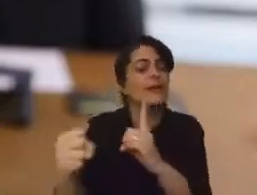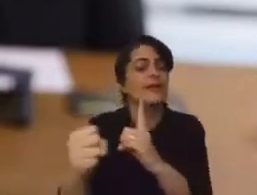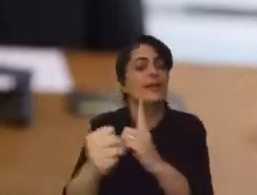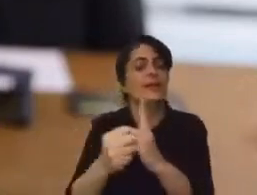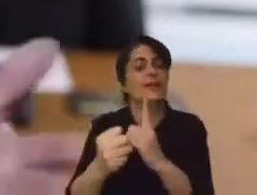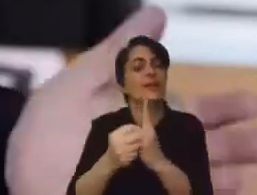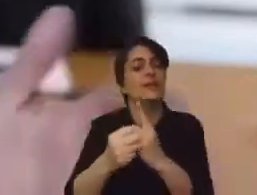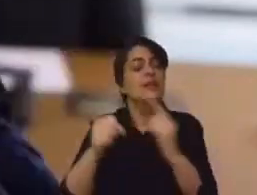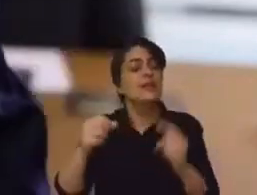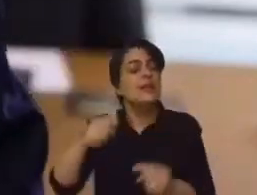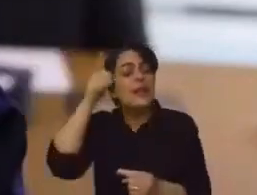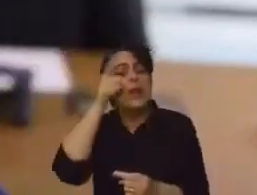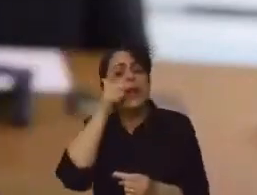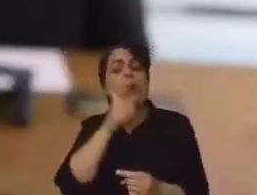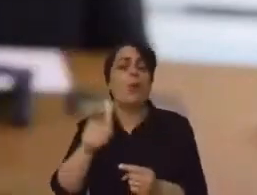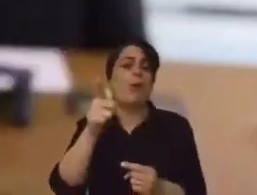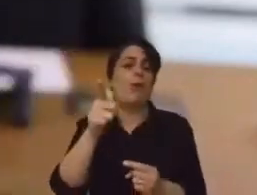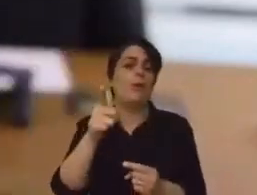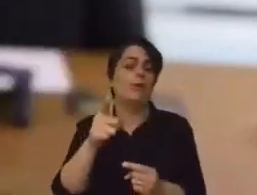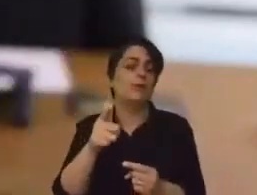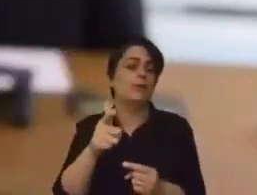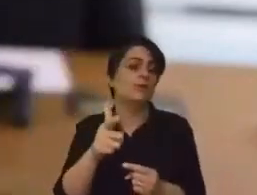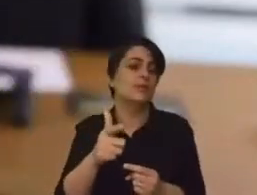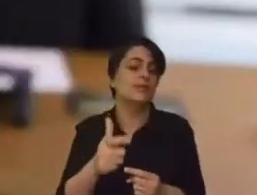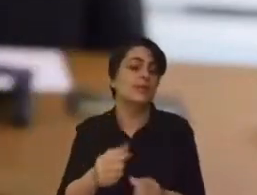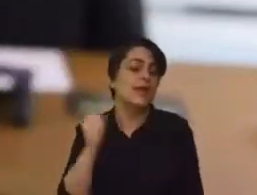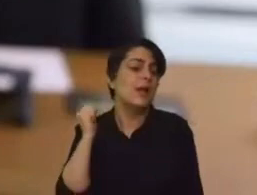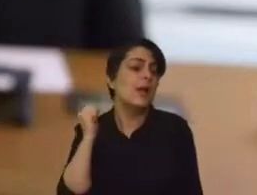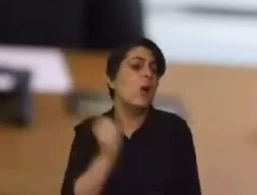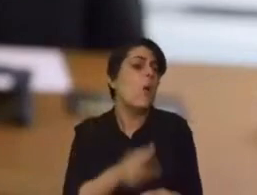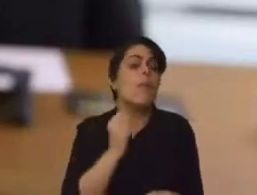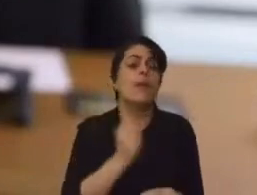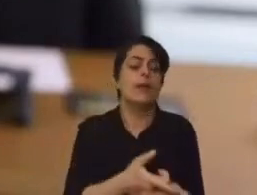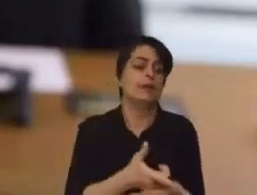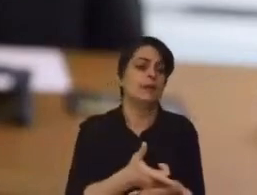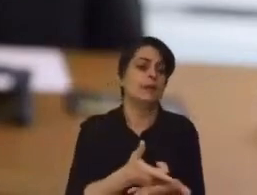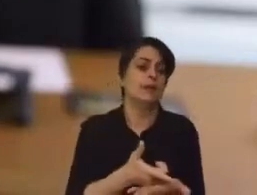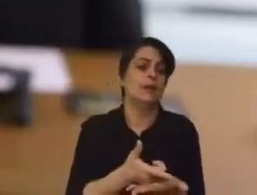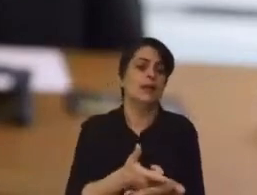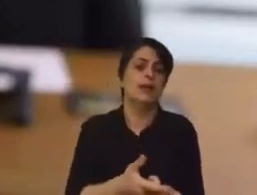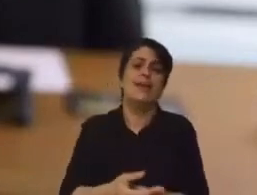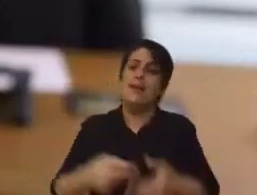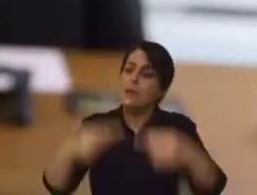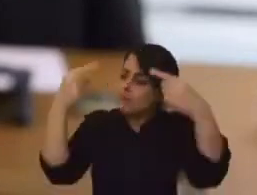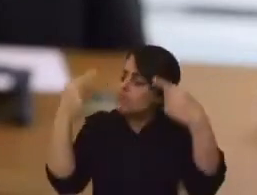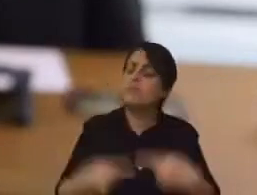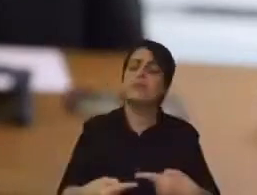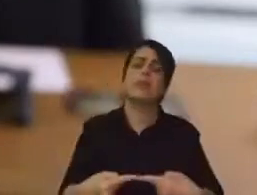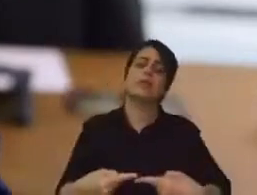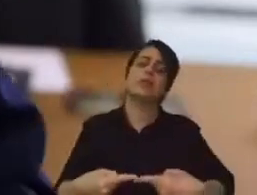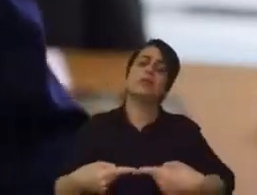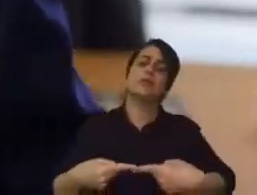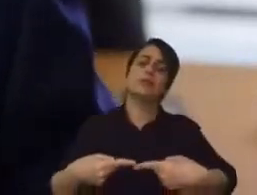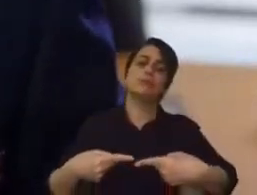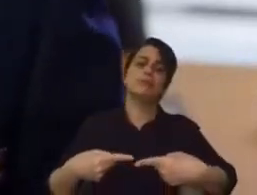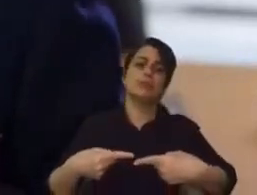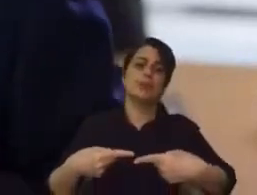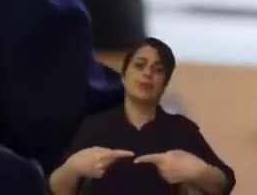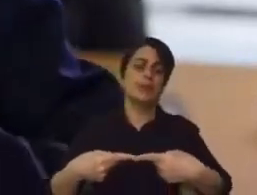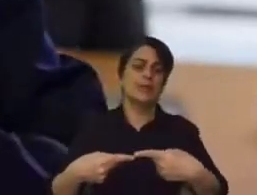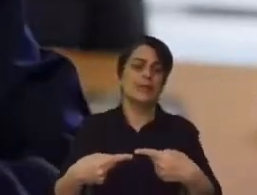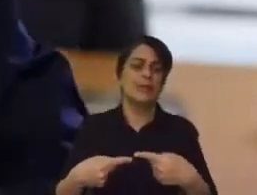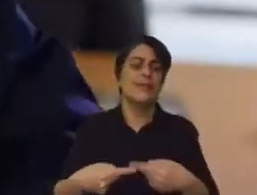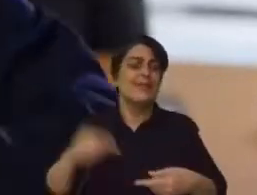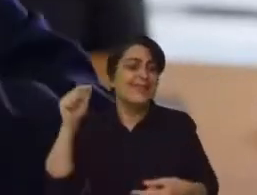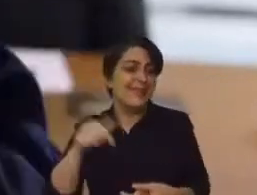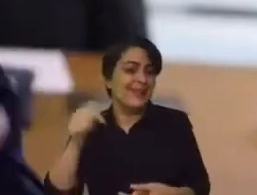poder consumir as coisas que são produzidas no país. Esse é um desafio extraordinário. Inclusive aqui no Brasil,